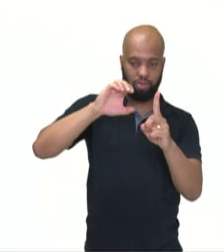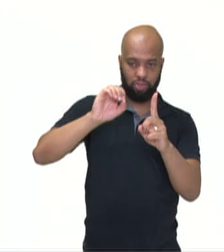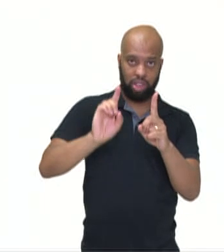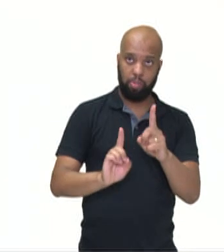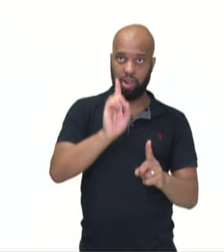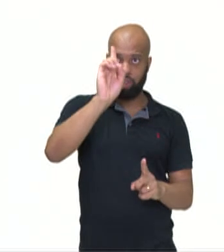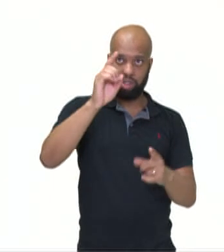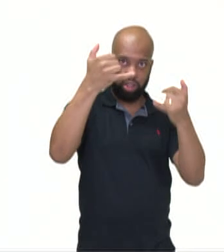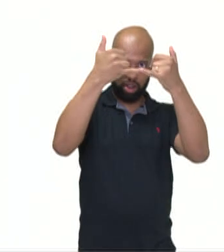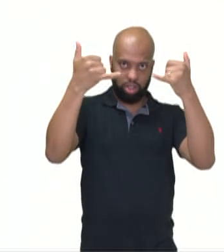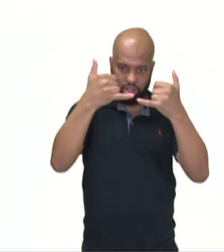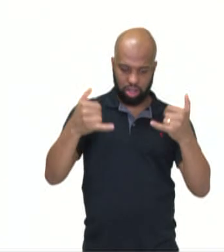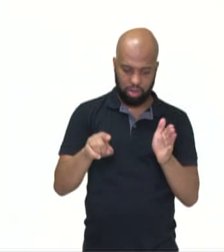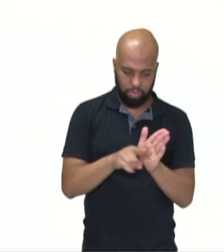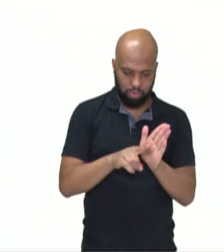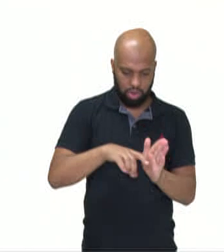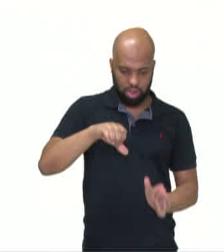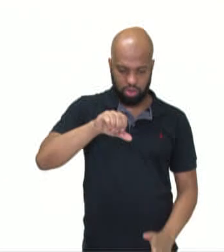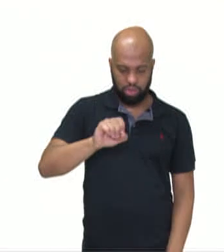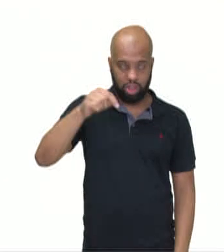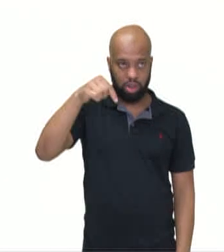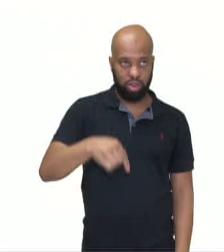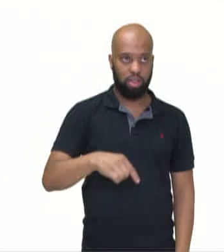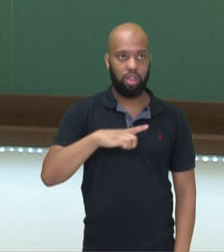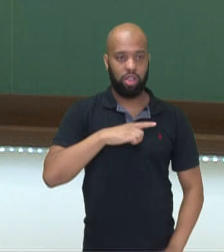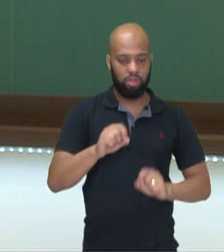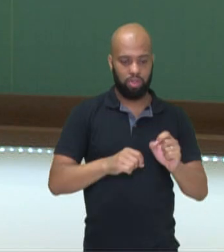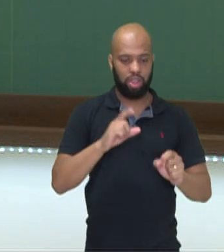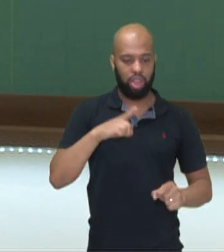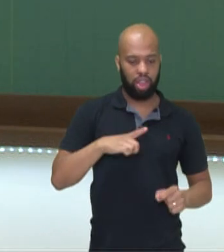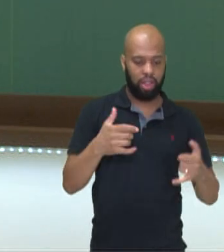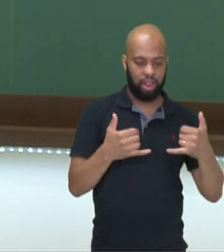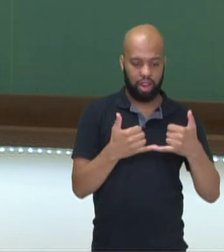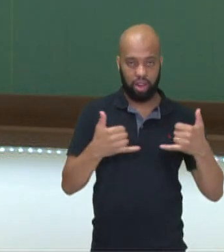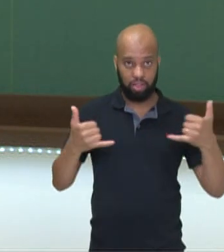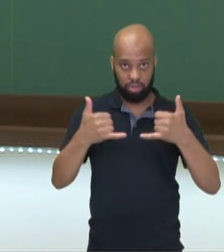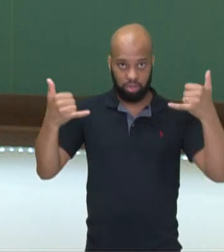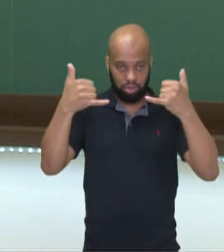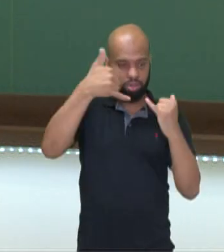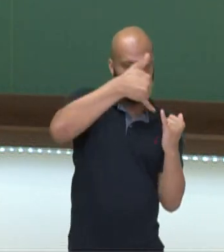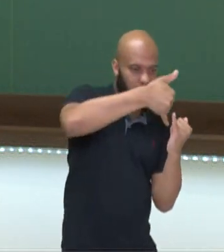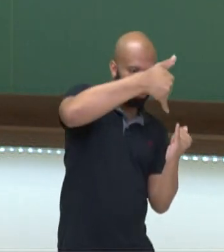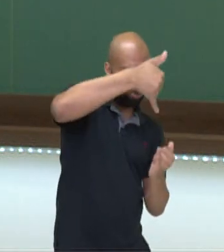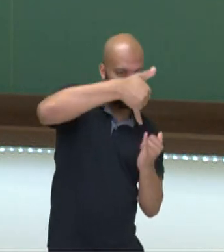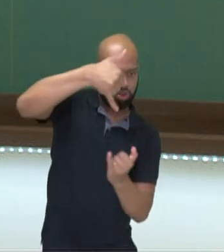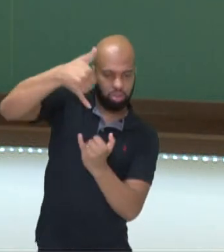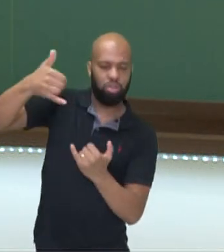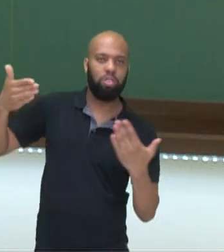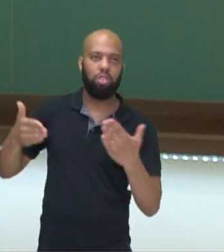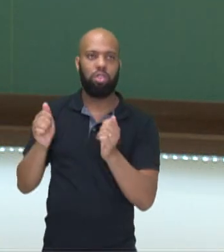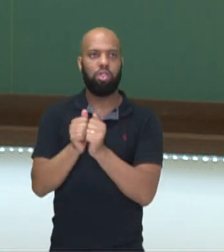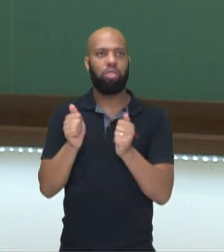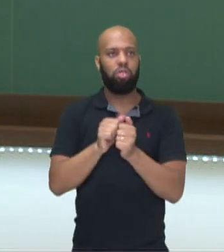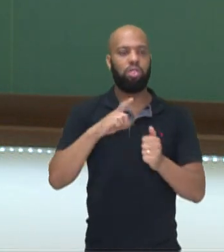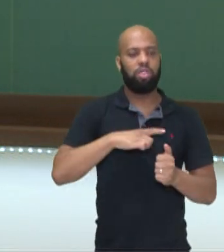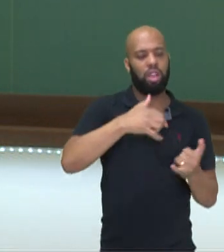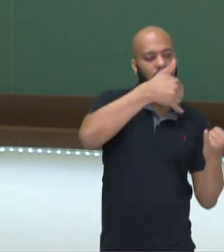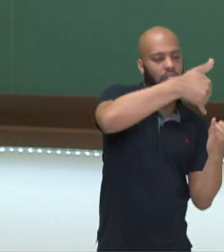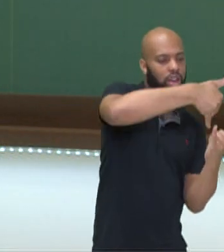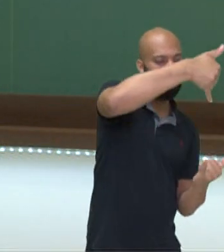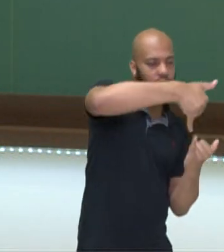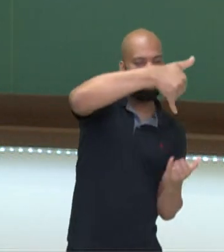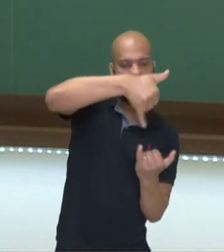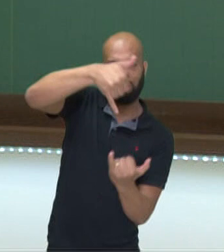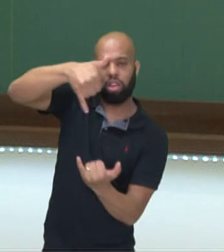para baixo. Então, aqui, latitude e longitude agora visualizadas juntas. Então, veja, são várias